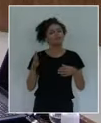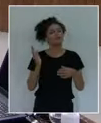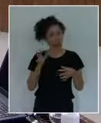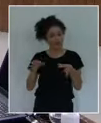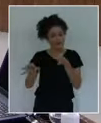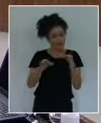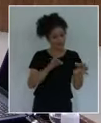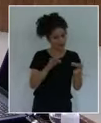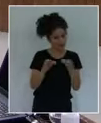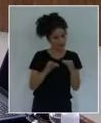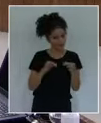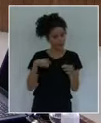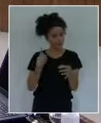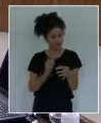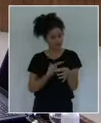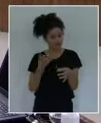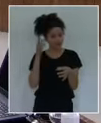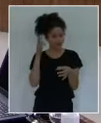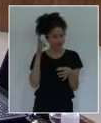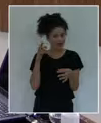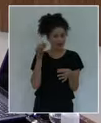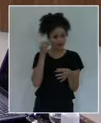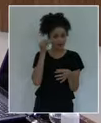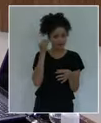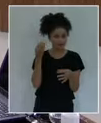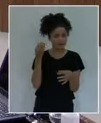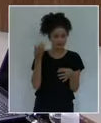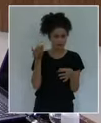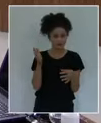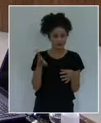consegue o recurso para fazer a recuperação lá. Já está tudo